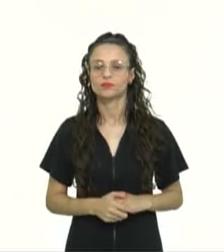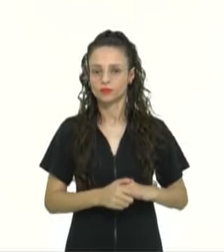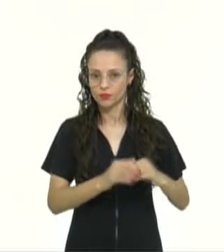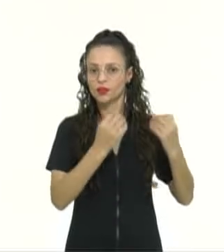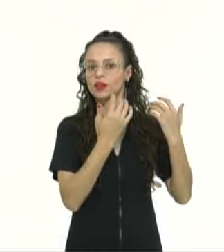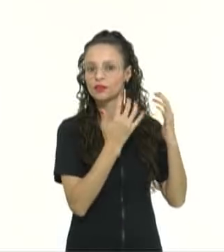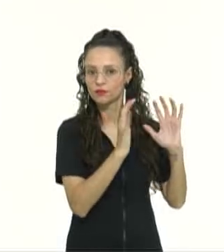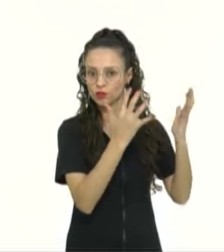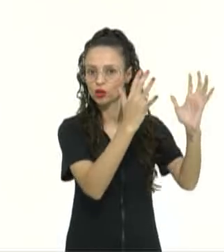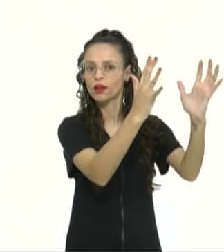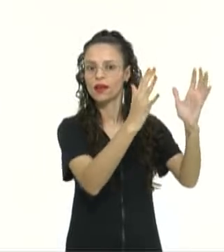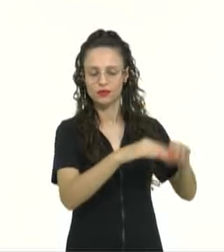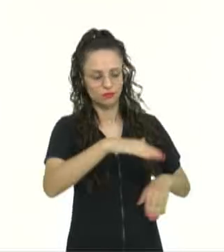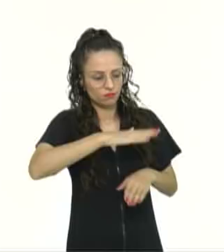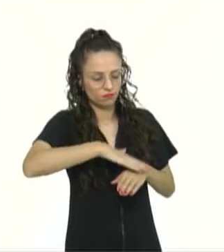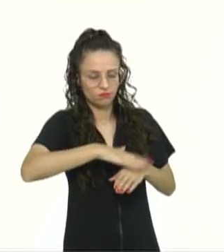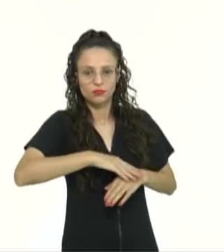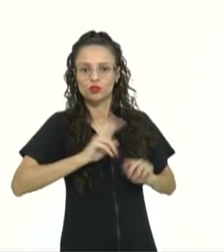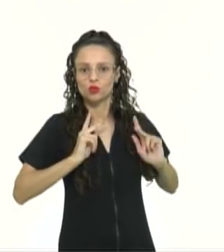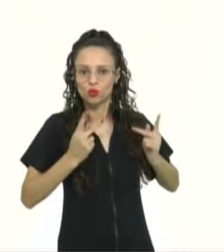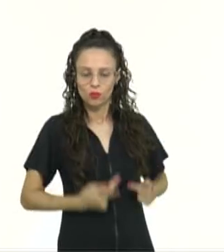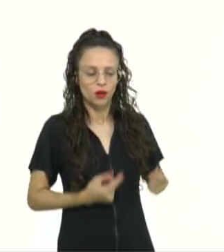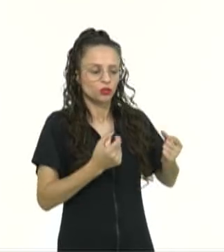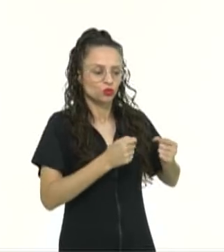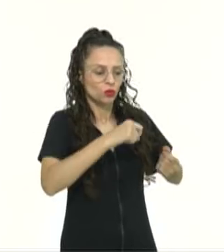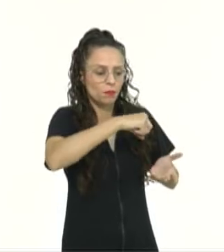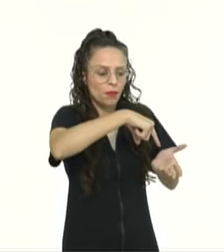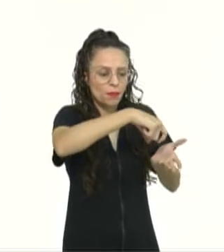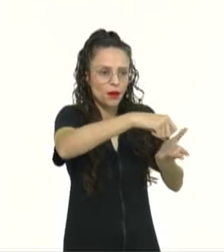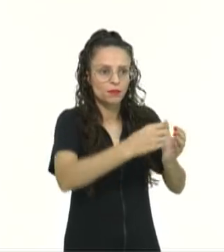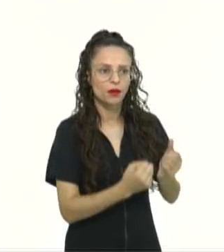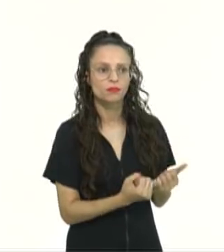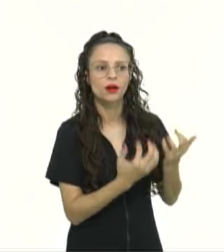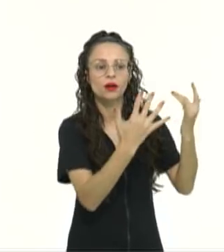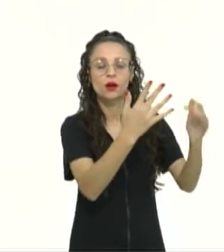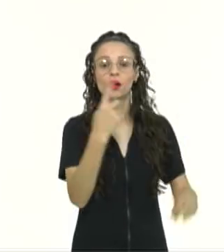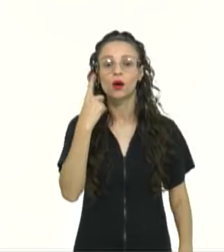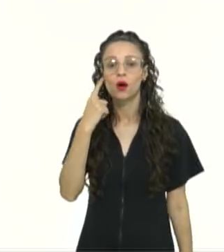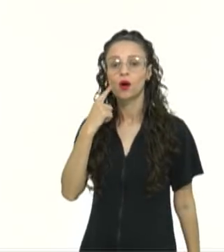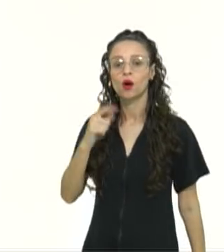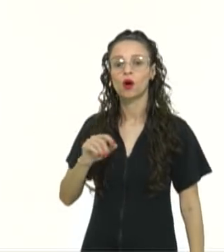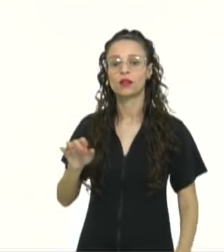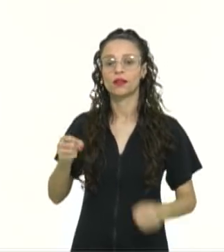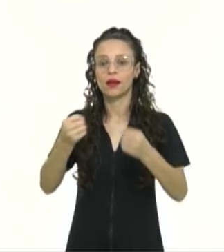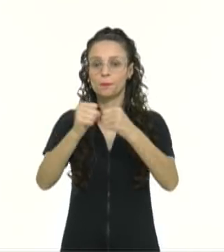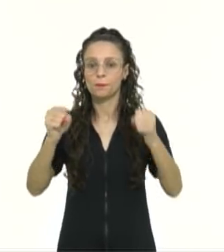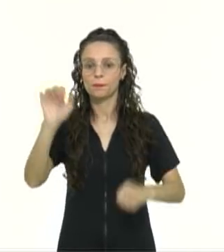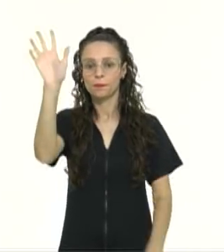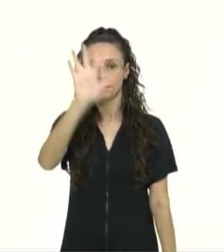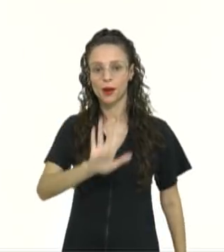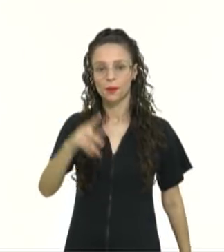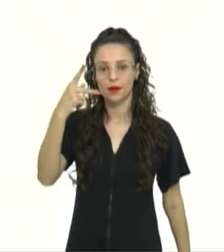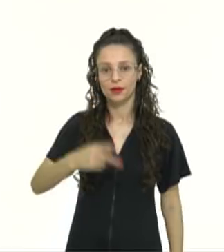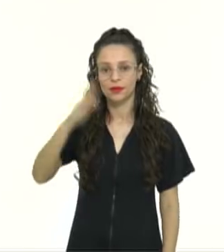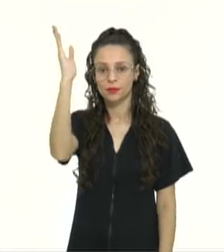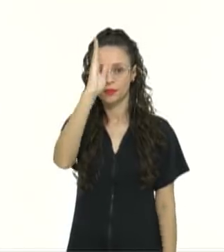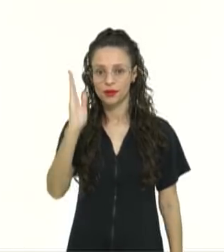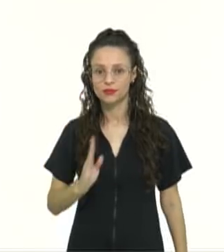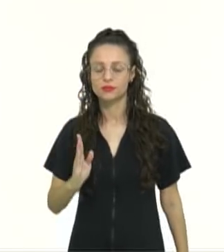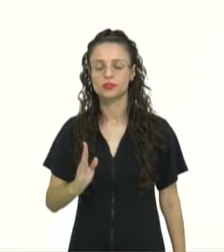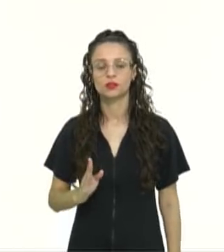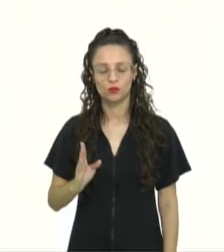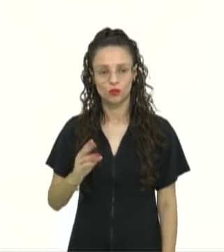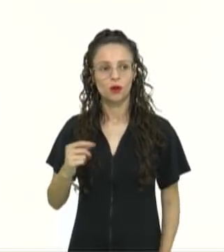floresta plantada. E aqui nós vamos ter um mapa das florestas plantadas no Brasil. Então, se